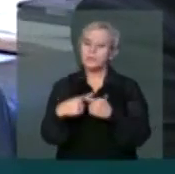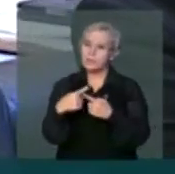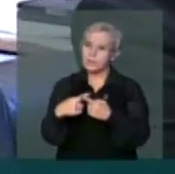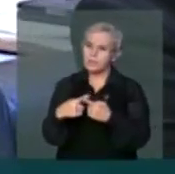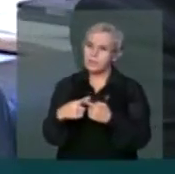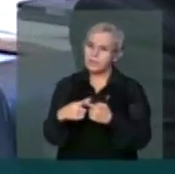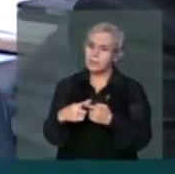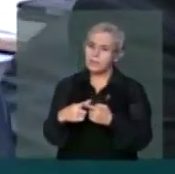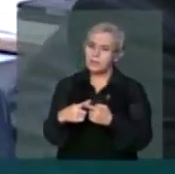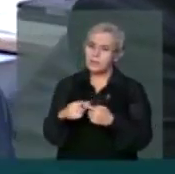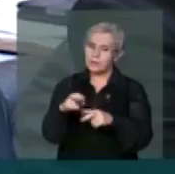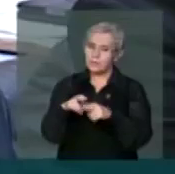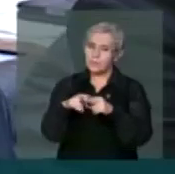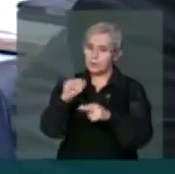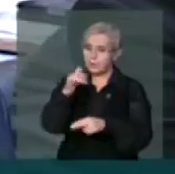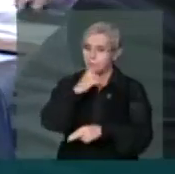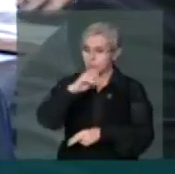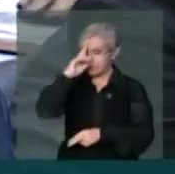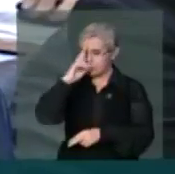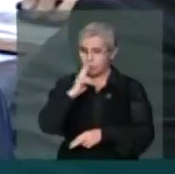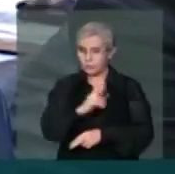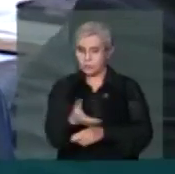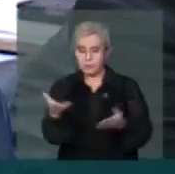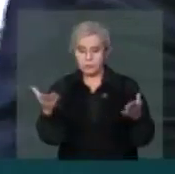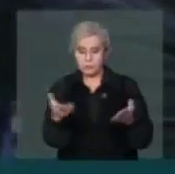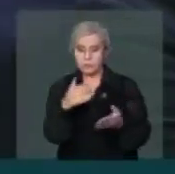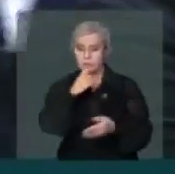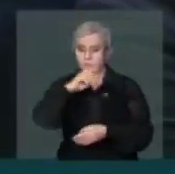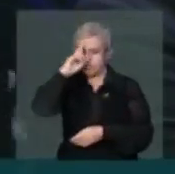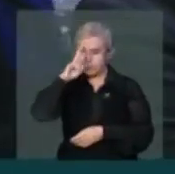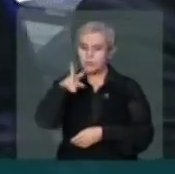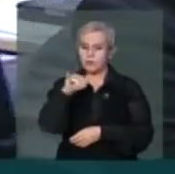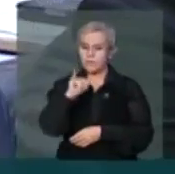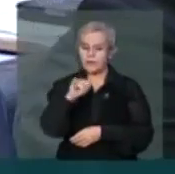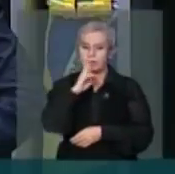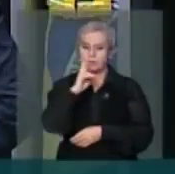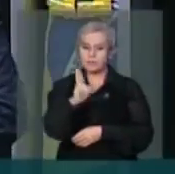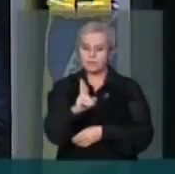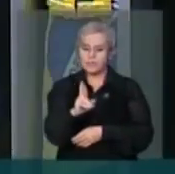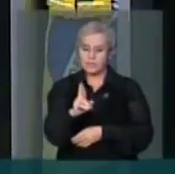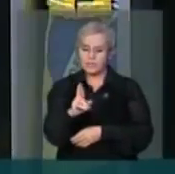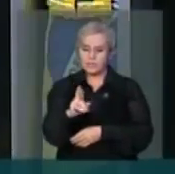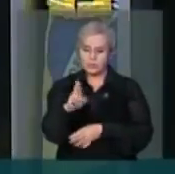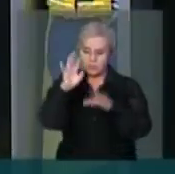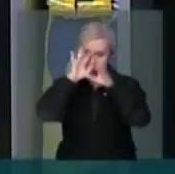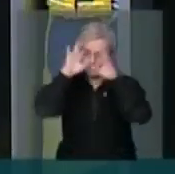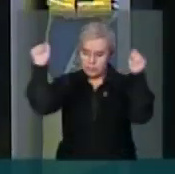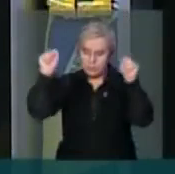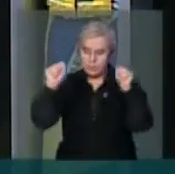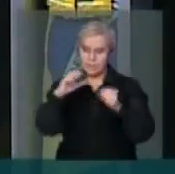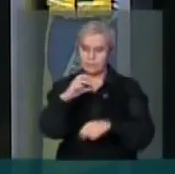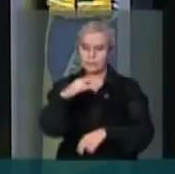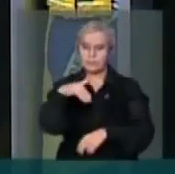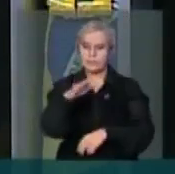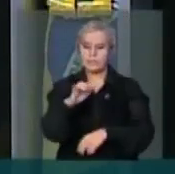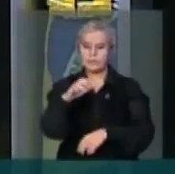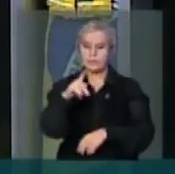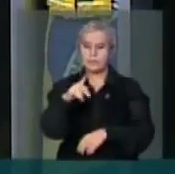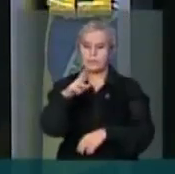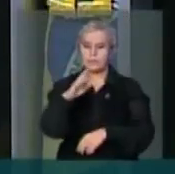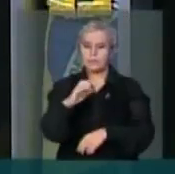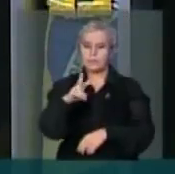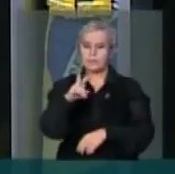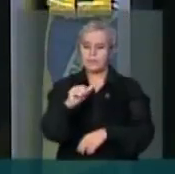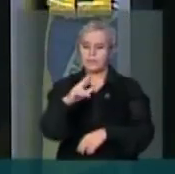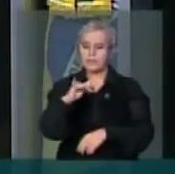Vossa Excelência irá responder nos tribunais por crime de prevaricação. E vou ler a Vossa Excelência o que é que diz